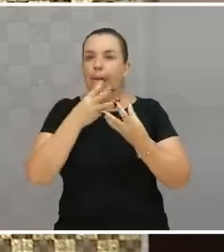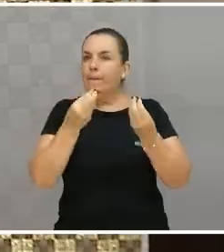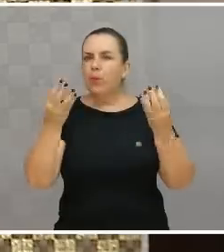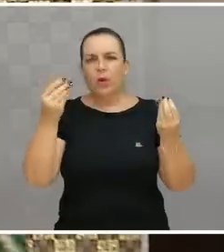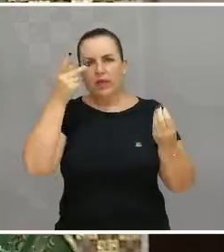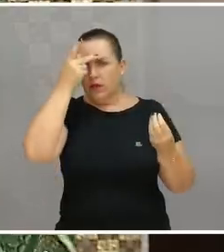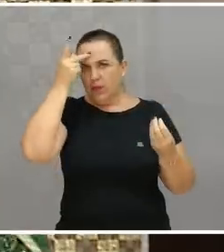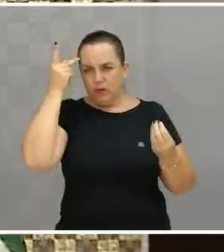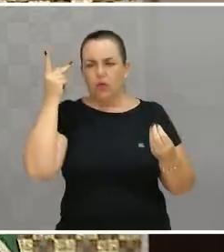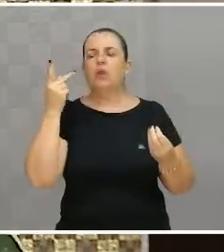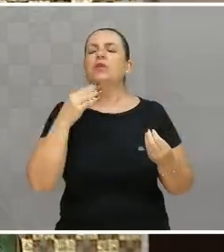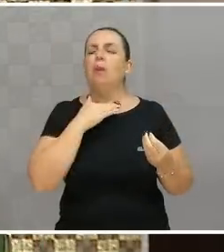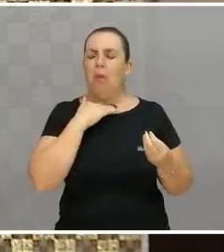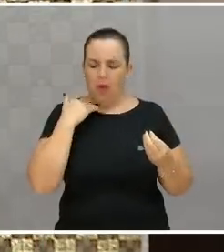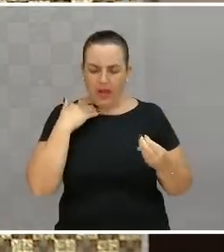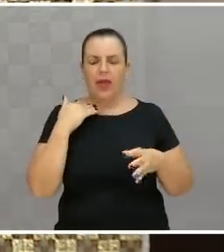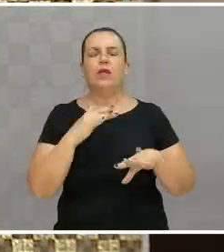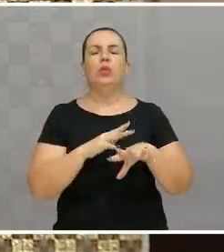muitos